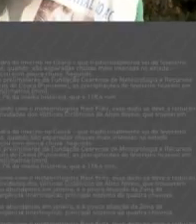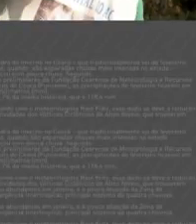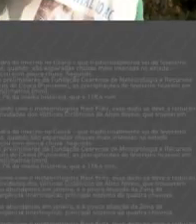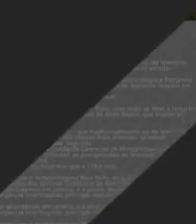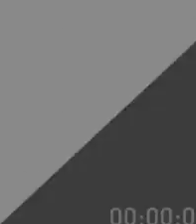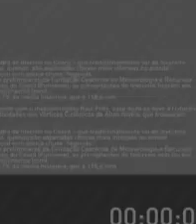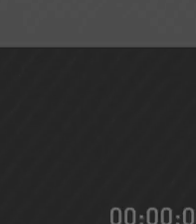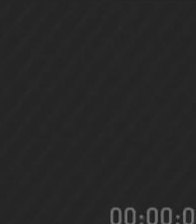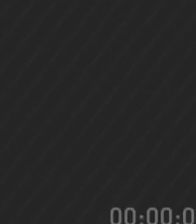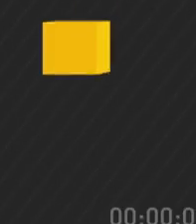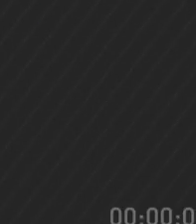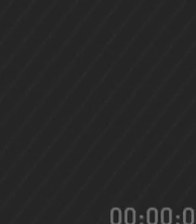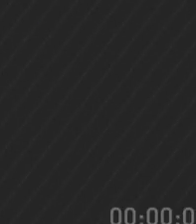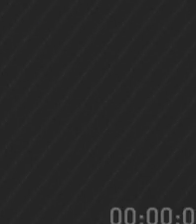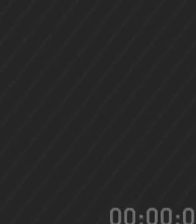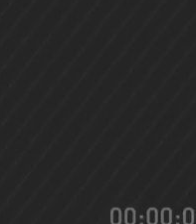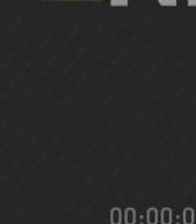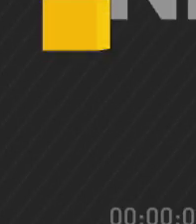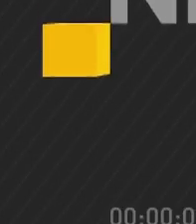ae